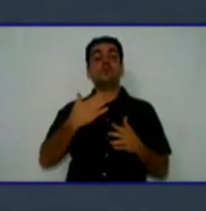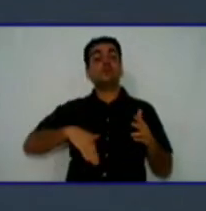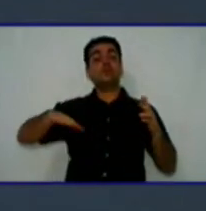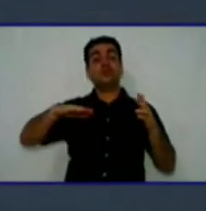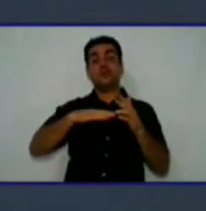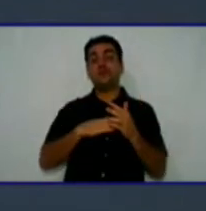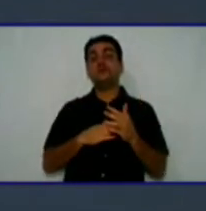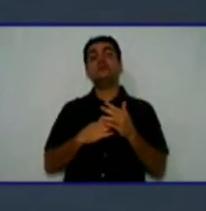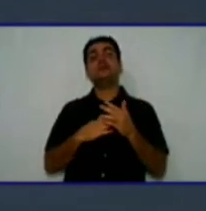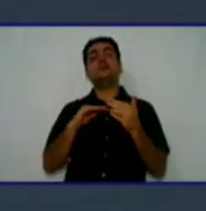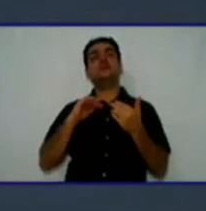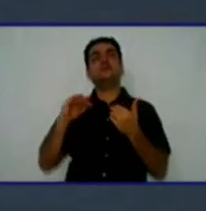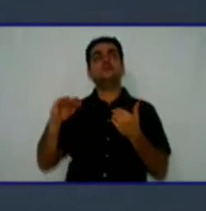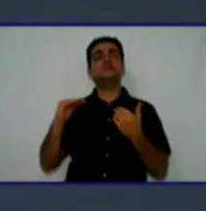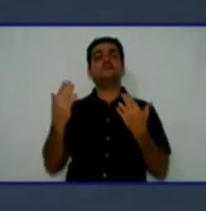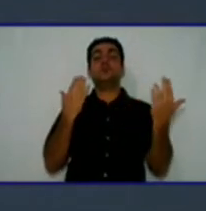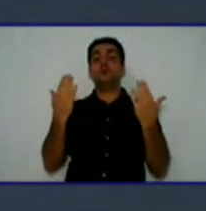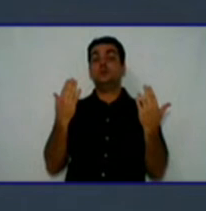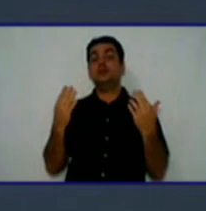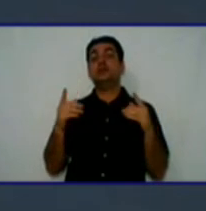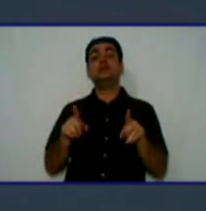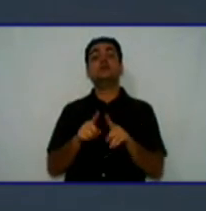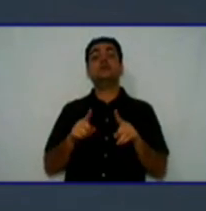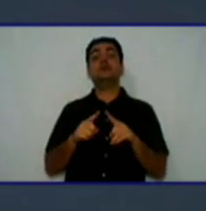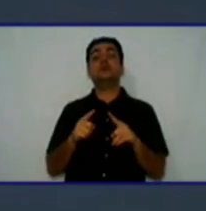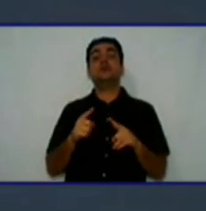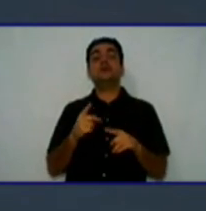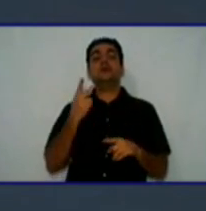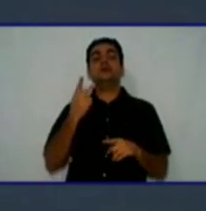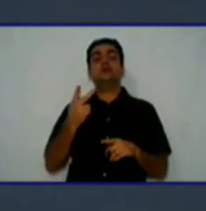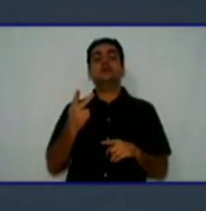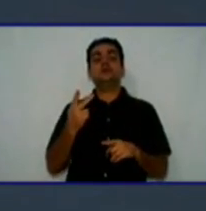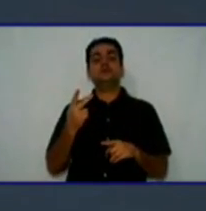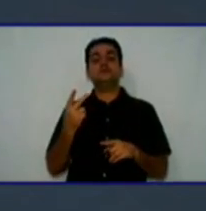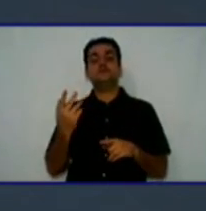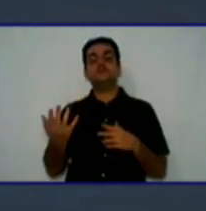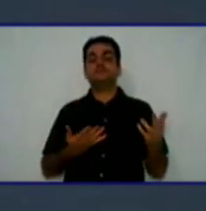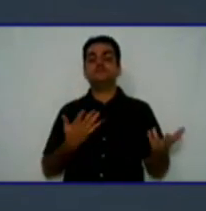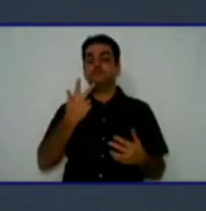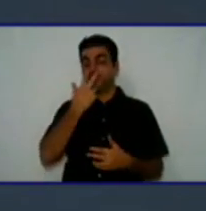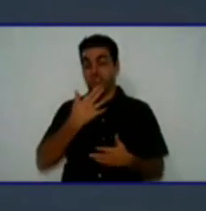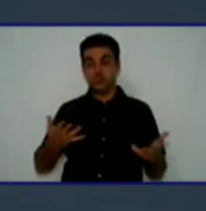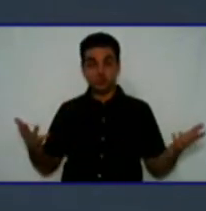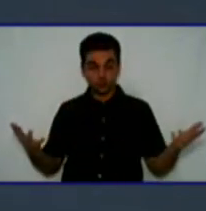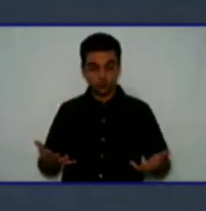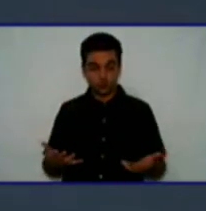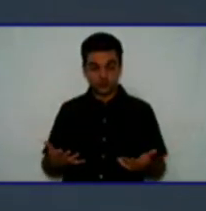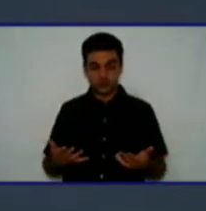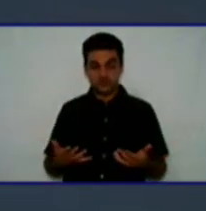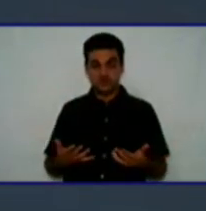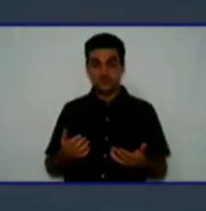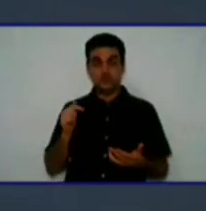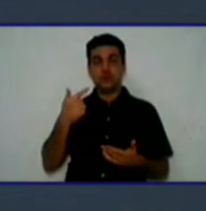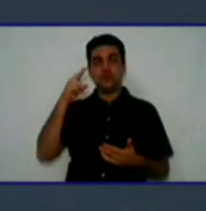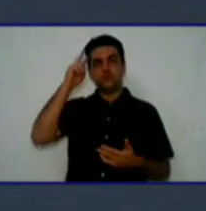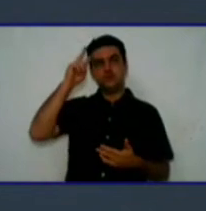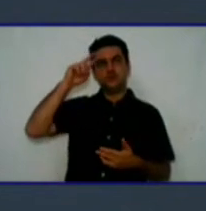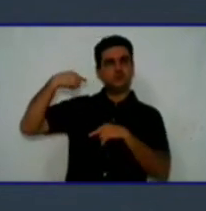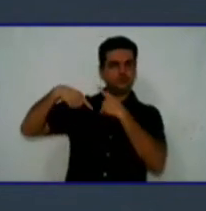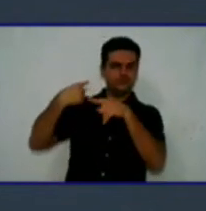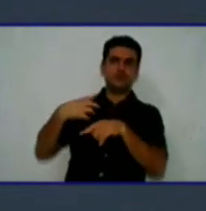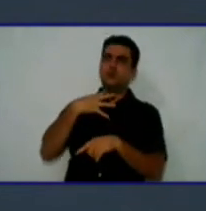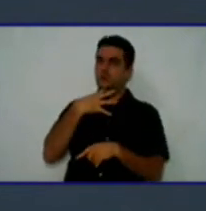a rejeição e reprovação que, no mundo civilizado, a história